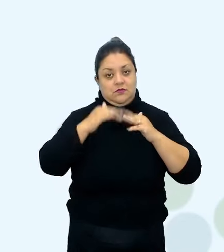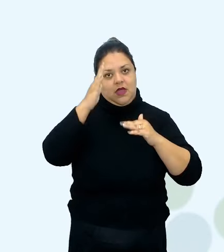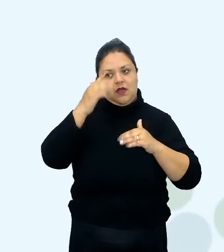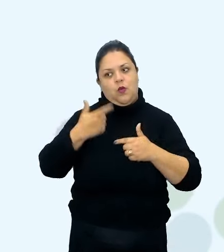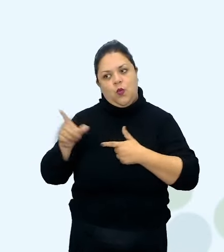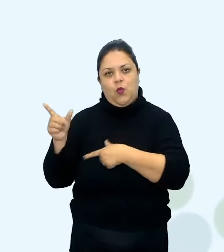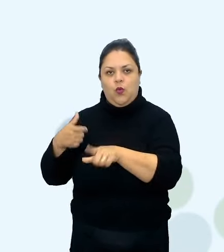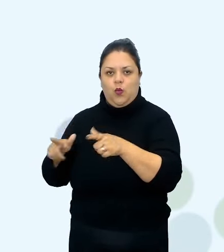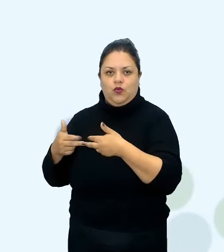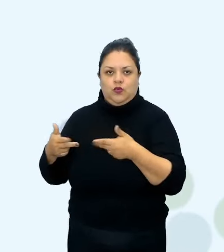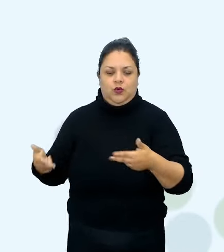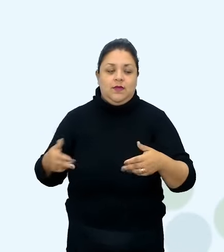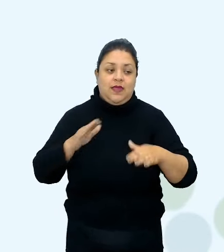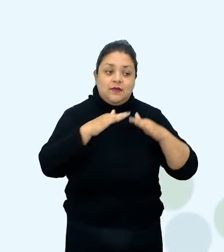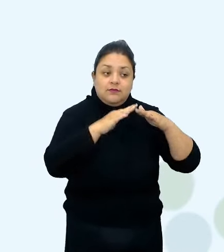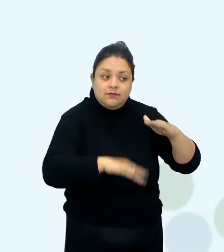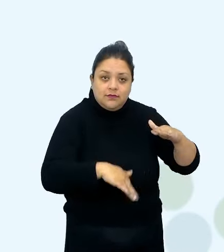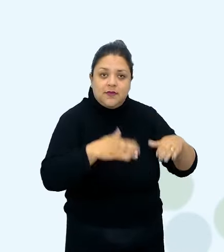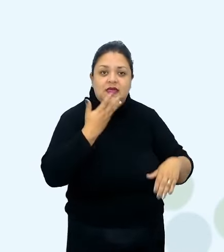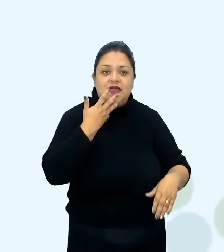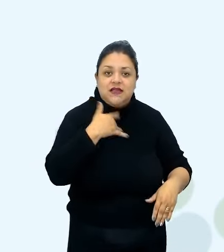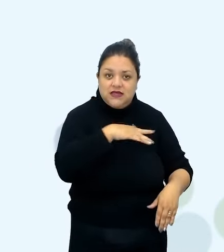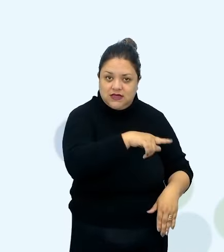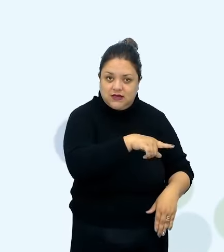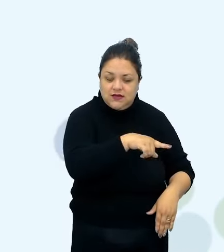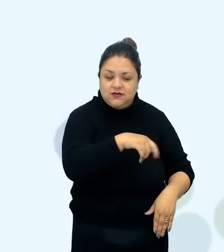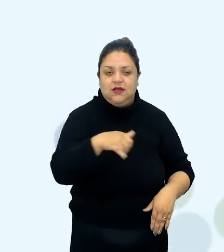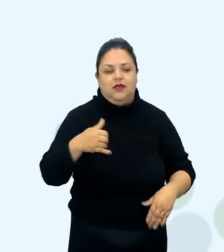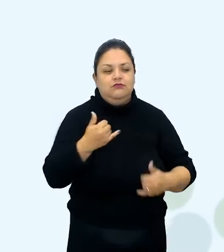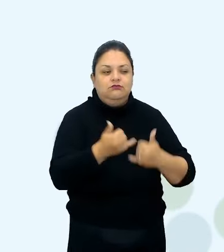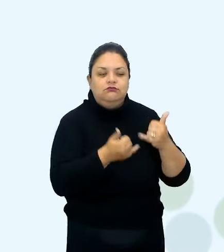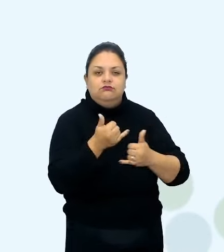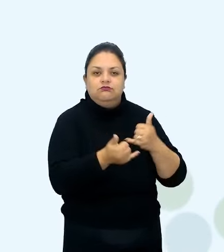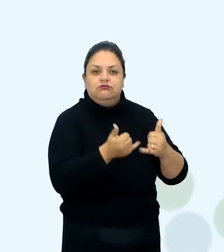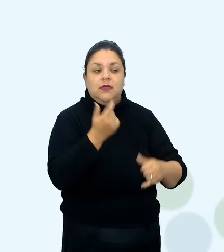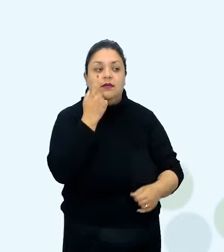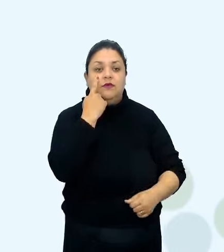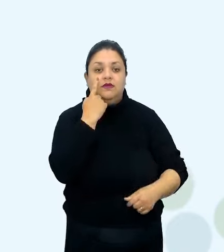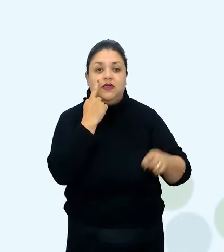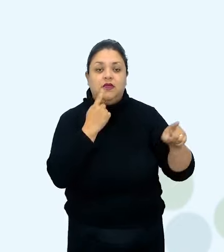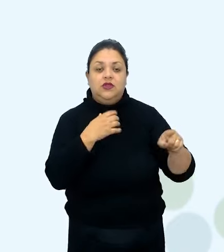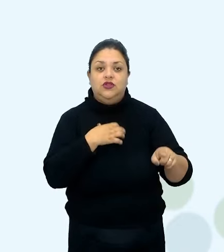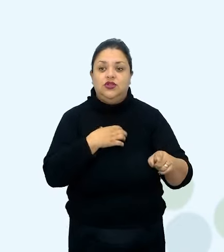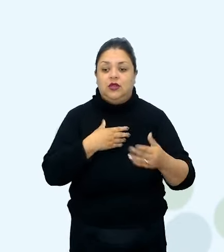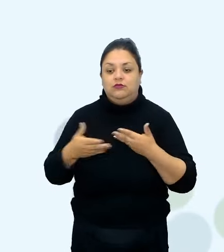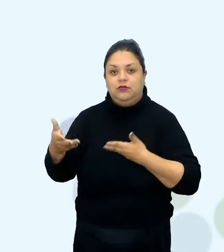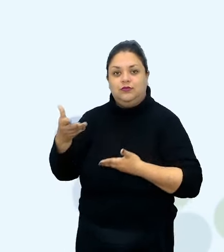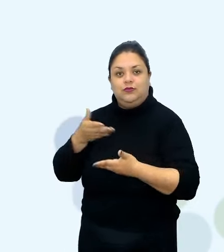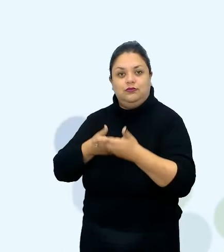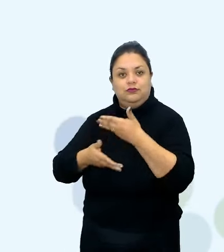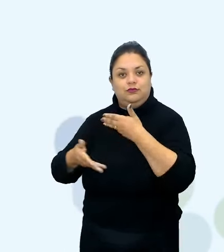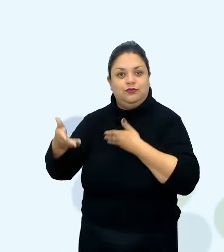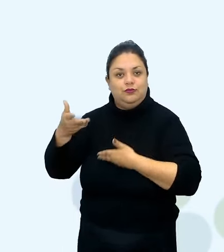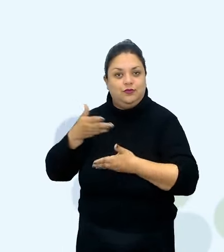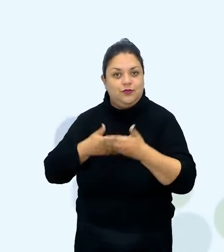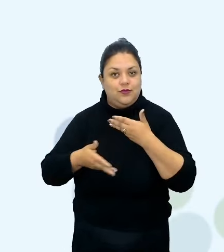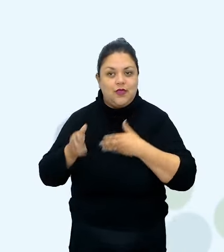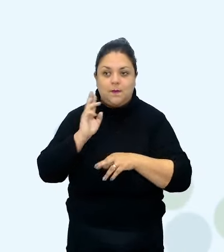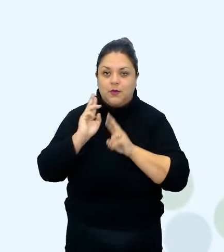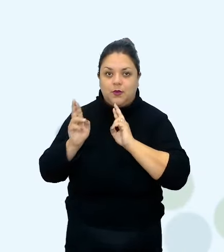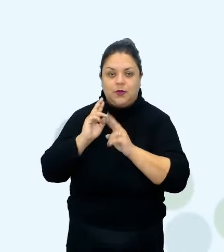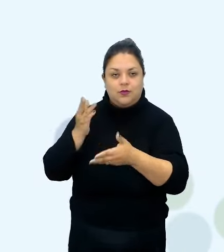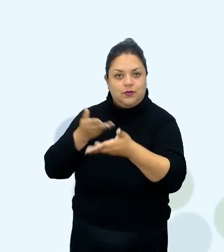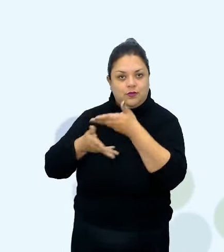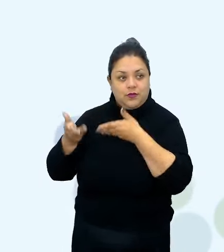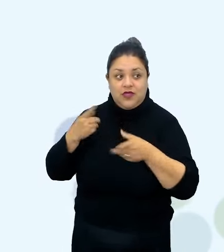a criança é menor, a gente faz pelo brincar, e a gente vai vendo, né, a interação dessa criança e a informação que ele vai